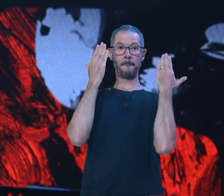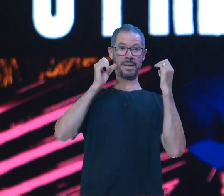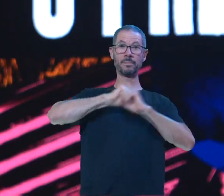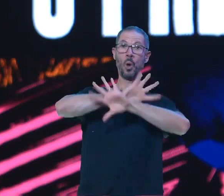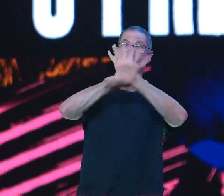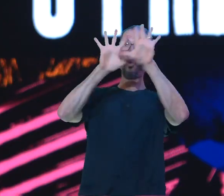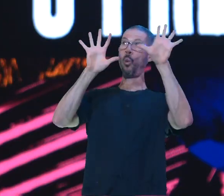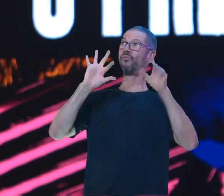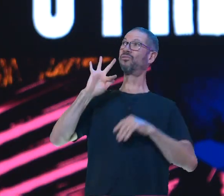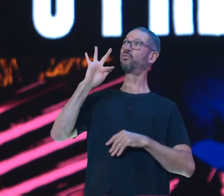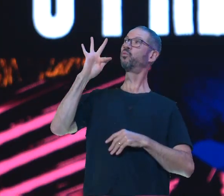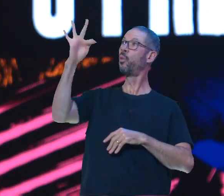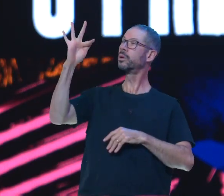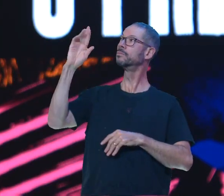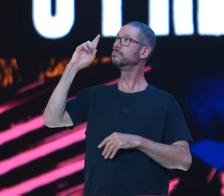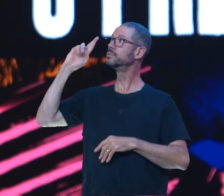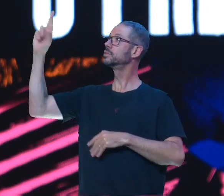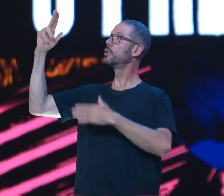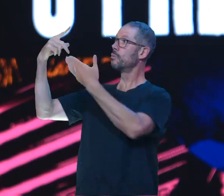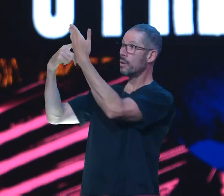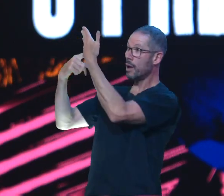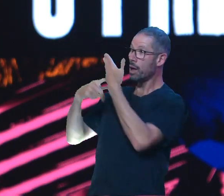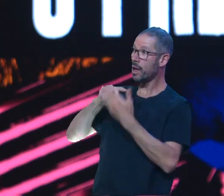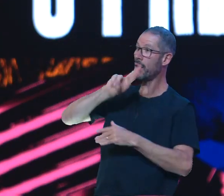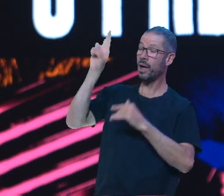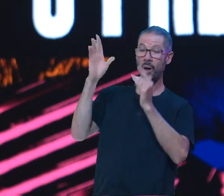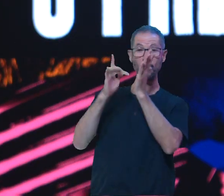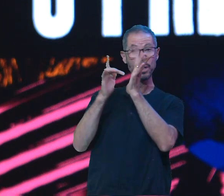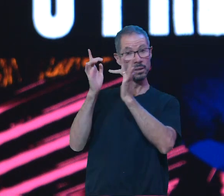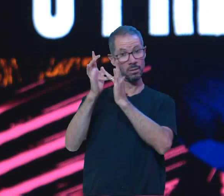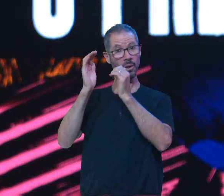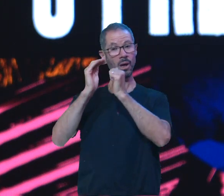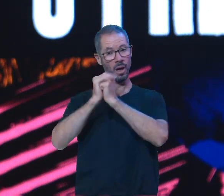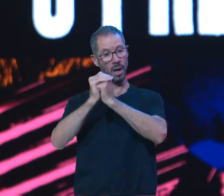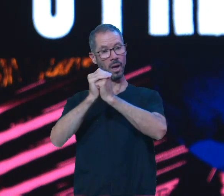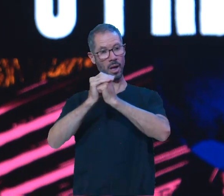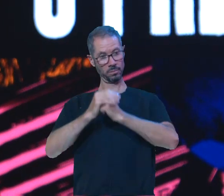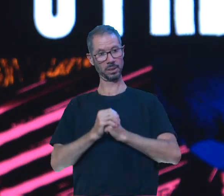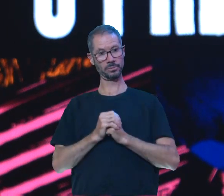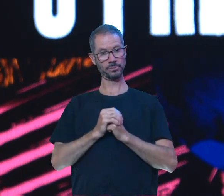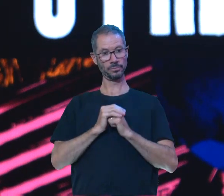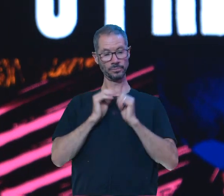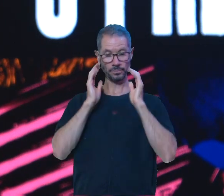glória futura daquilo que o Senhor vai realizar em nome de Jesus. Amém?